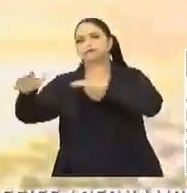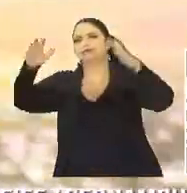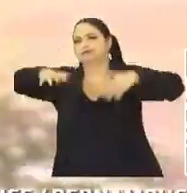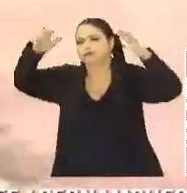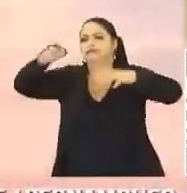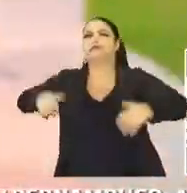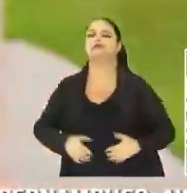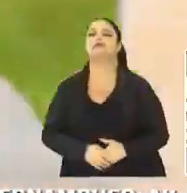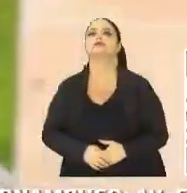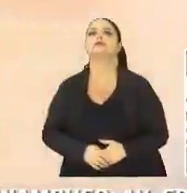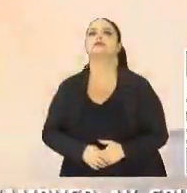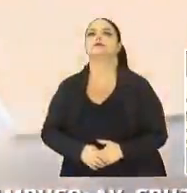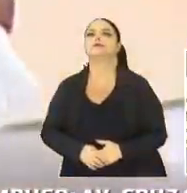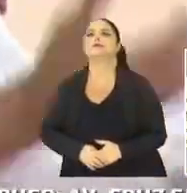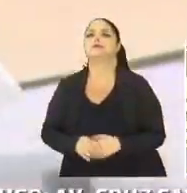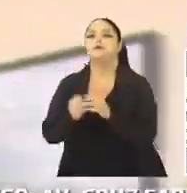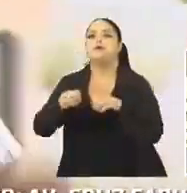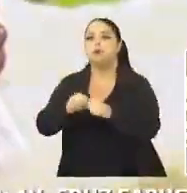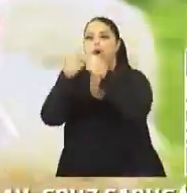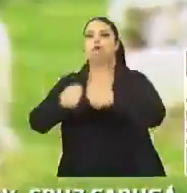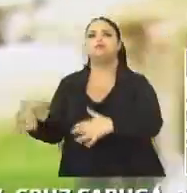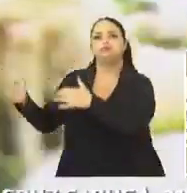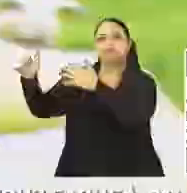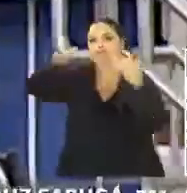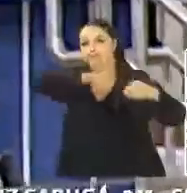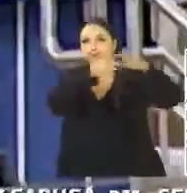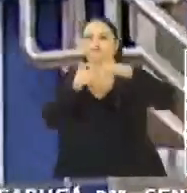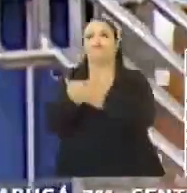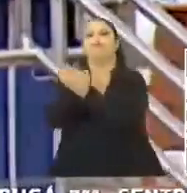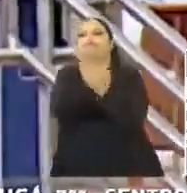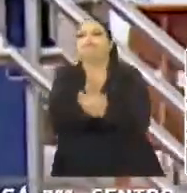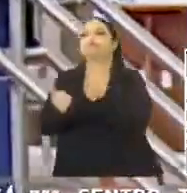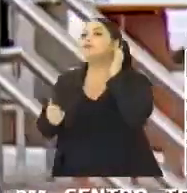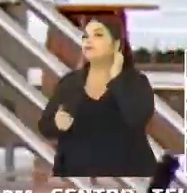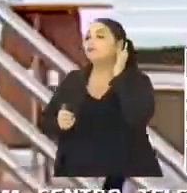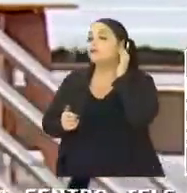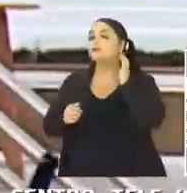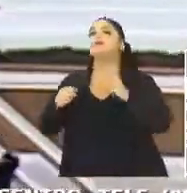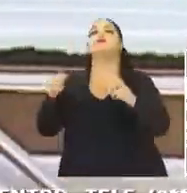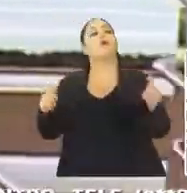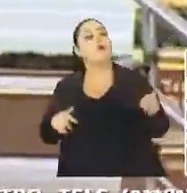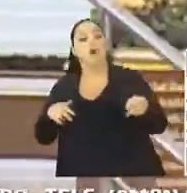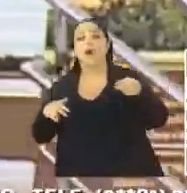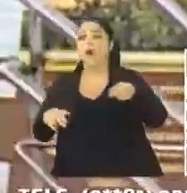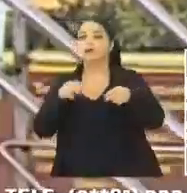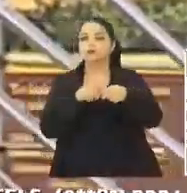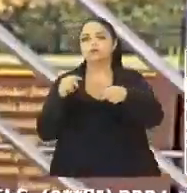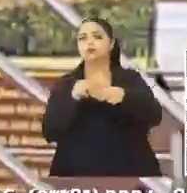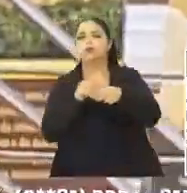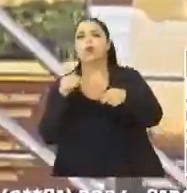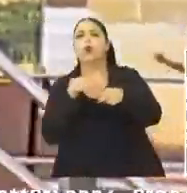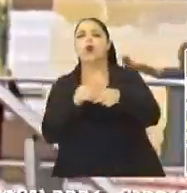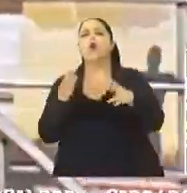Ah, o barco balançou, o barco quase afundou, a onda cobriu o barco. Aí alguém, acorda mestre, o mestre